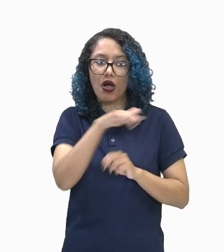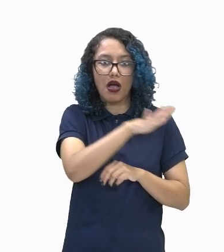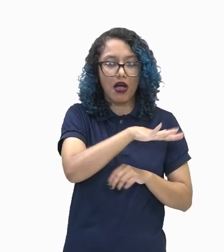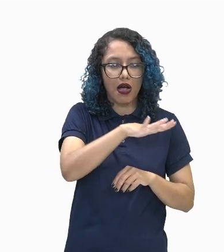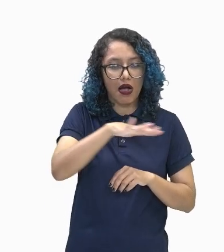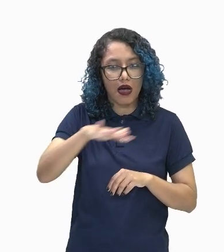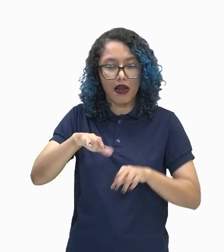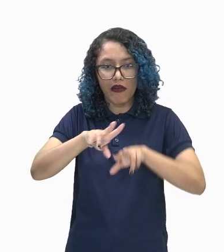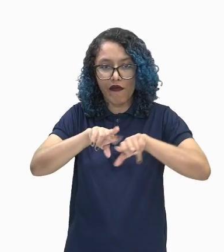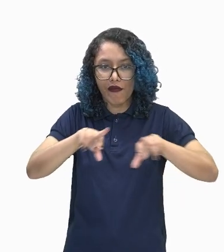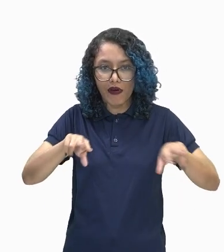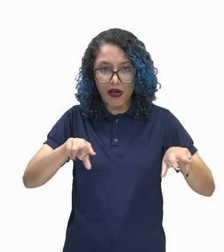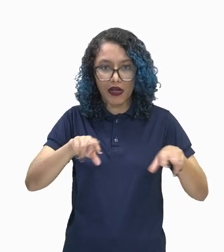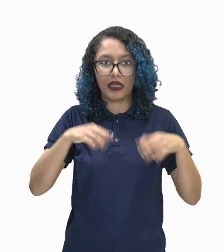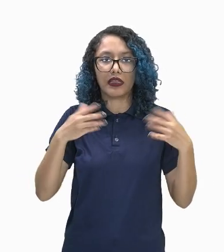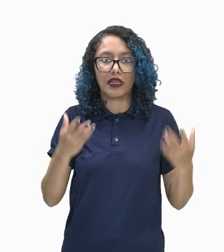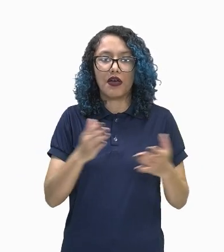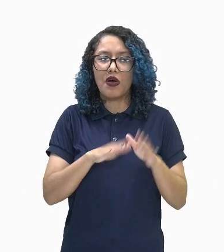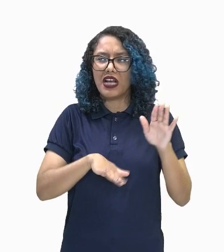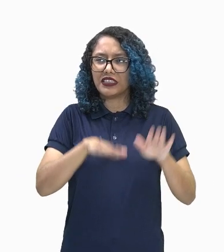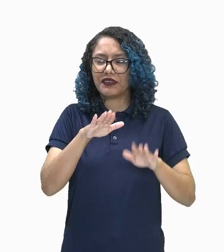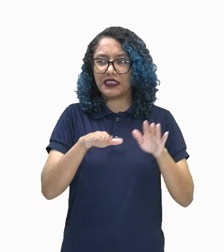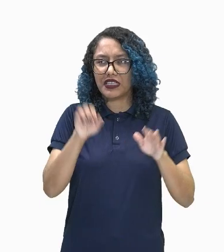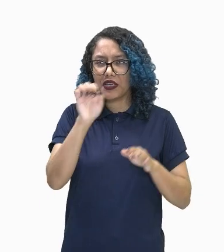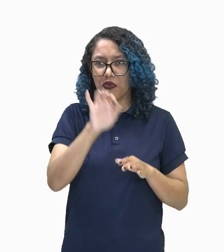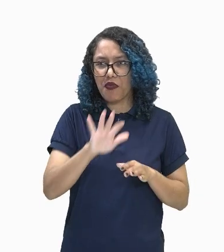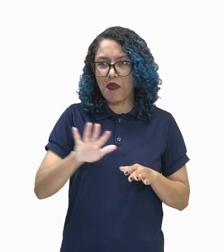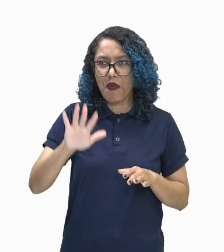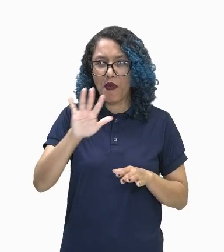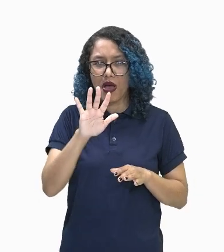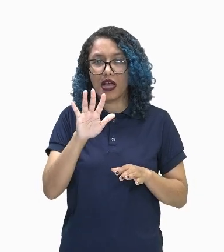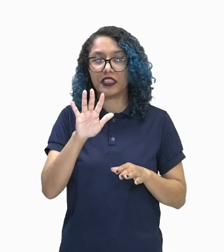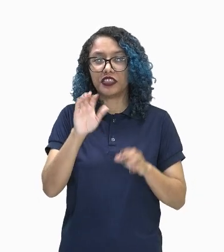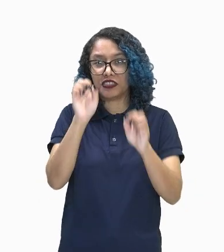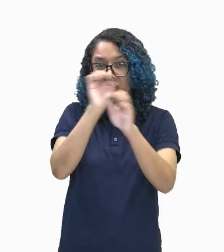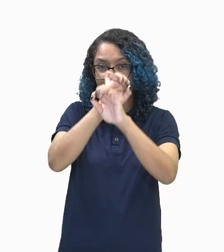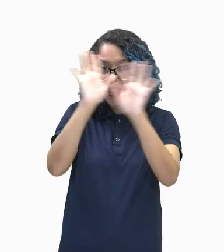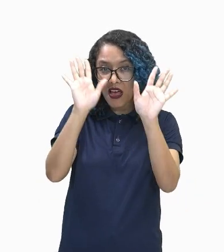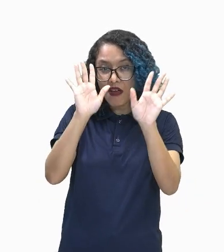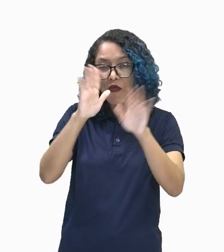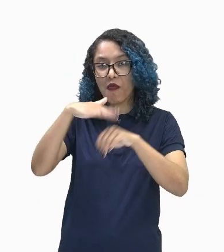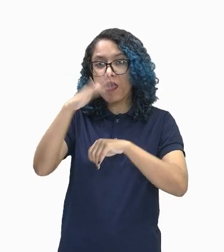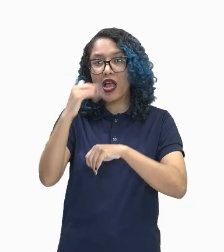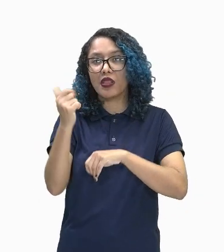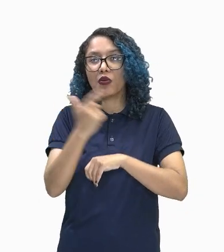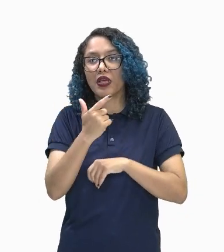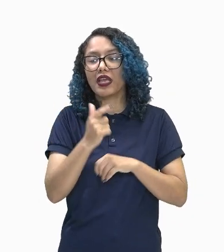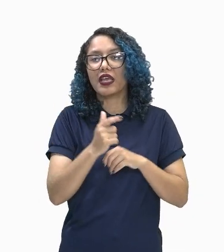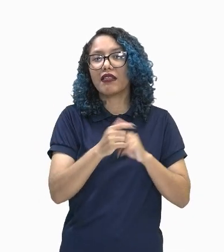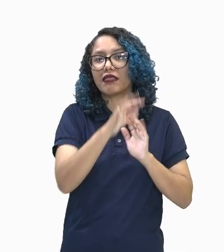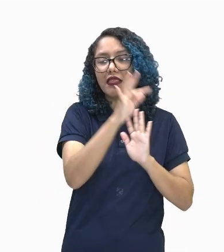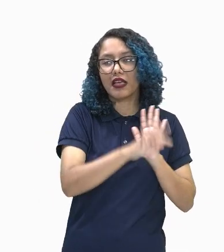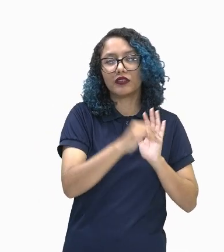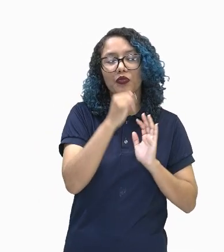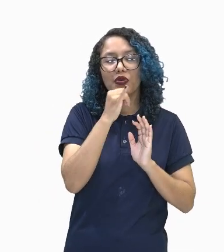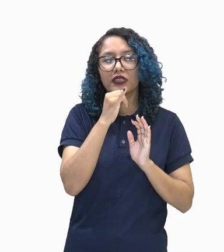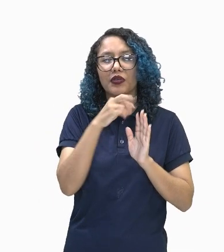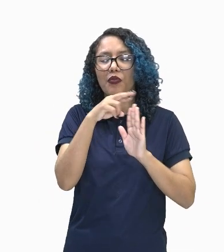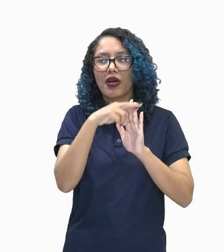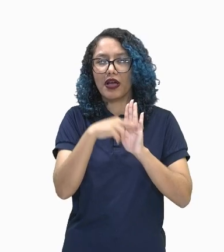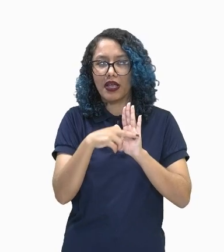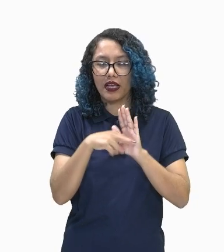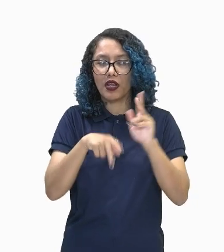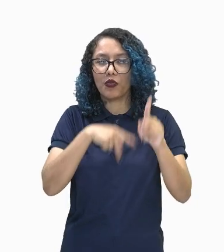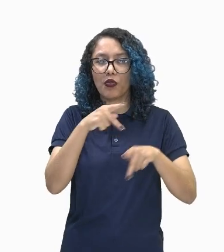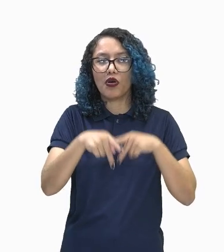imagem, muitas vezes, ela fala mais do que algumas palavras, né? Então, tem um ditado popular que diz que imagem fala